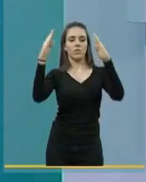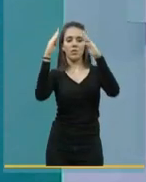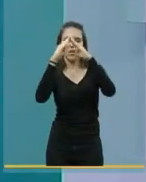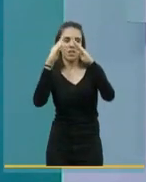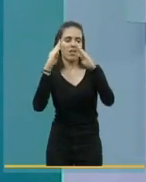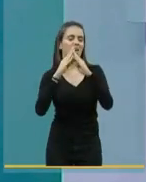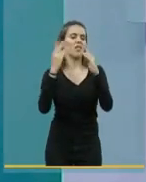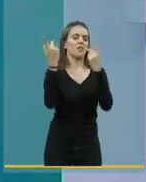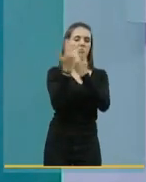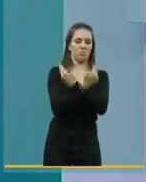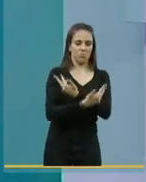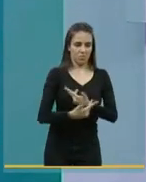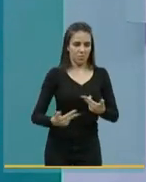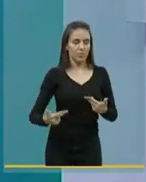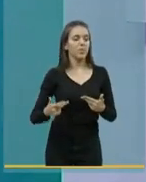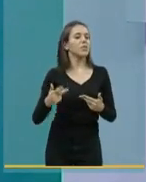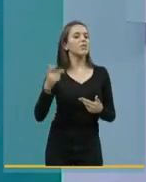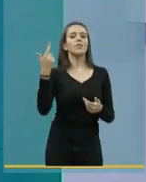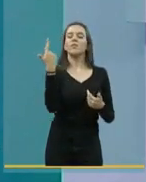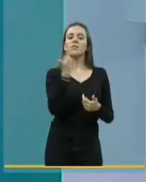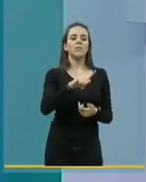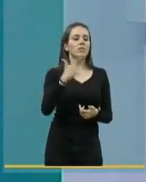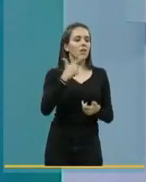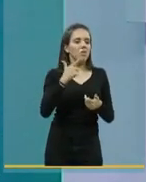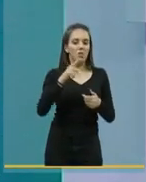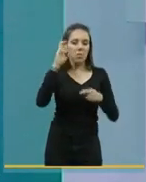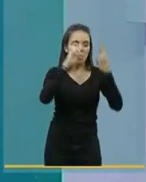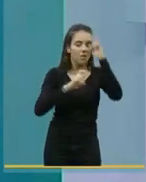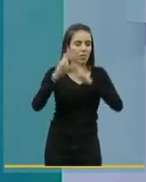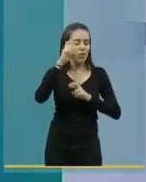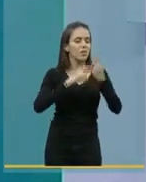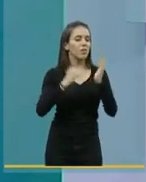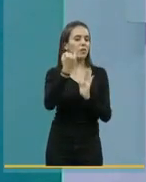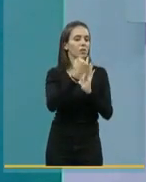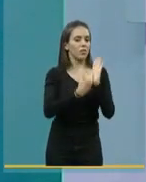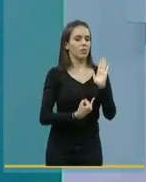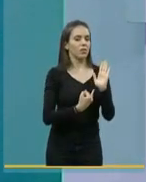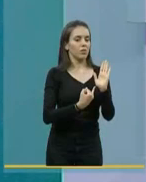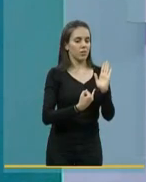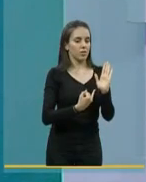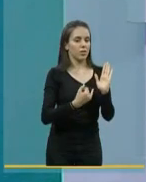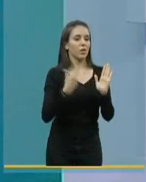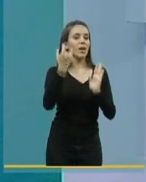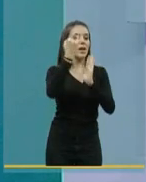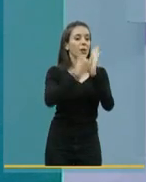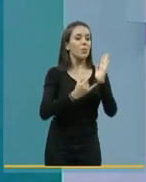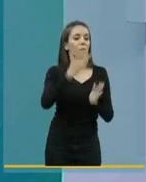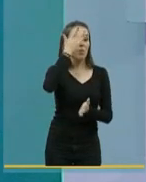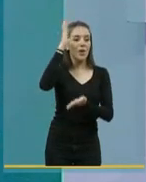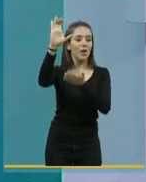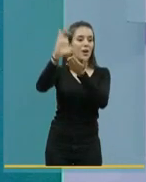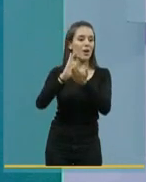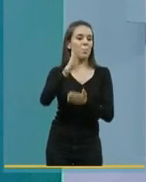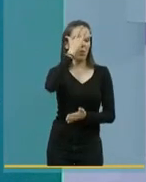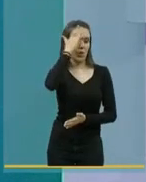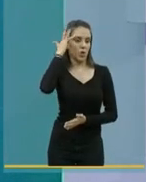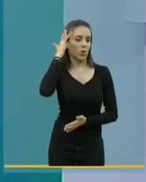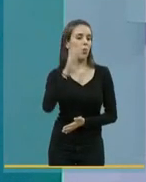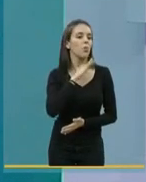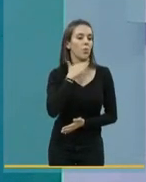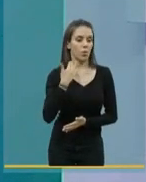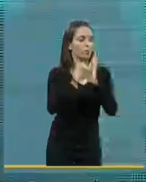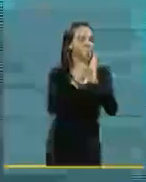grandes patrimônios também não são alvo de fiscalização e o imposto sobre a herança no brasil sobre grandes